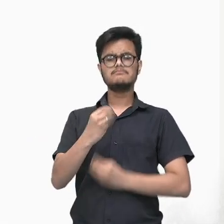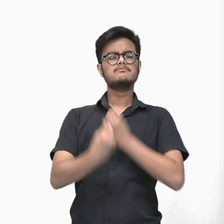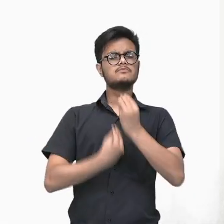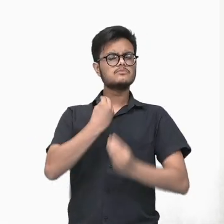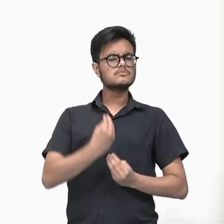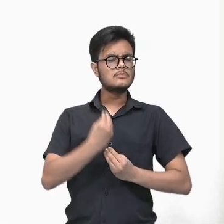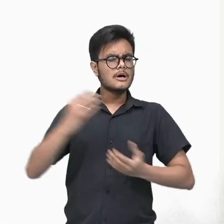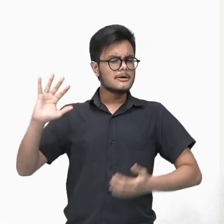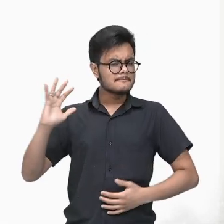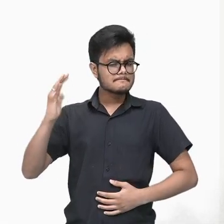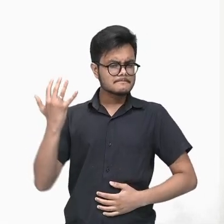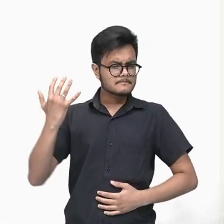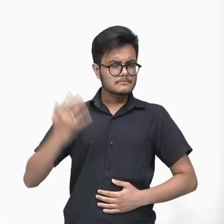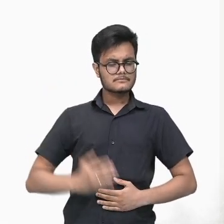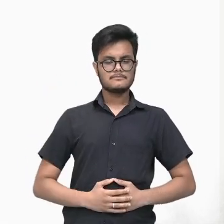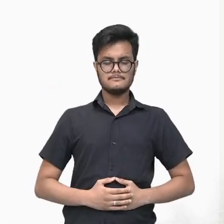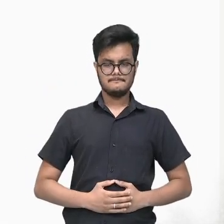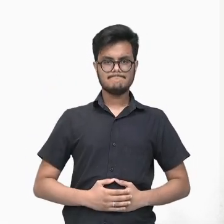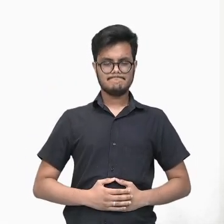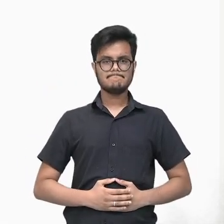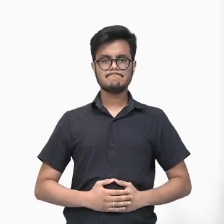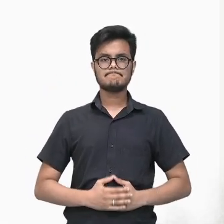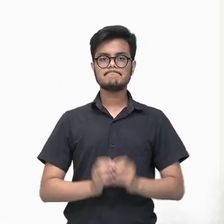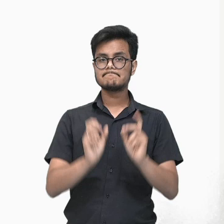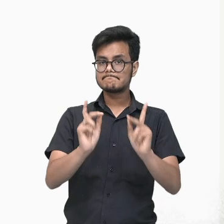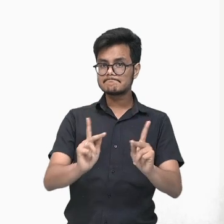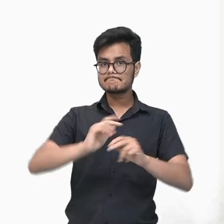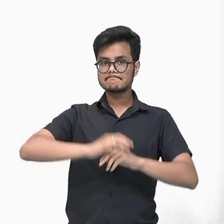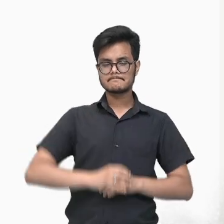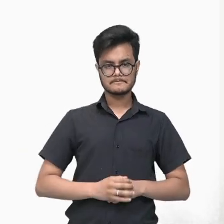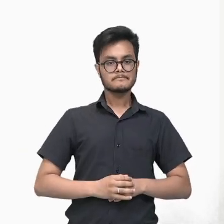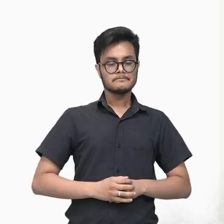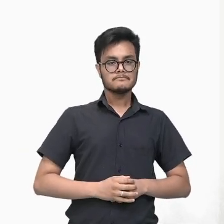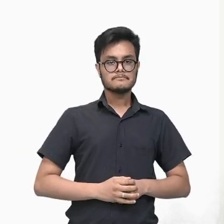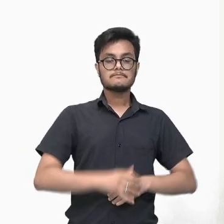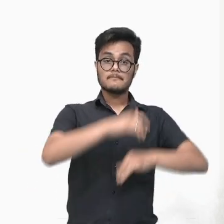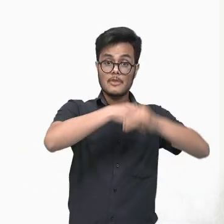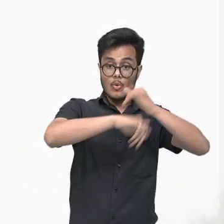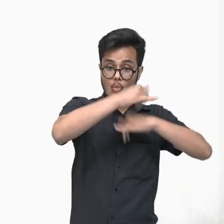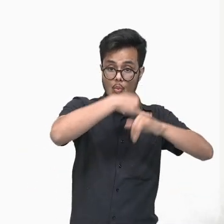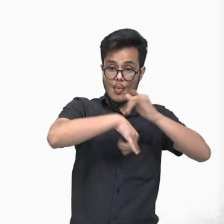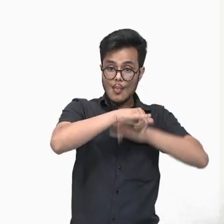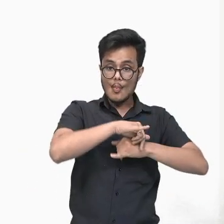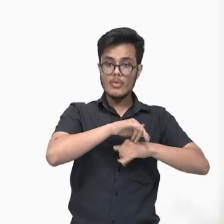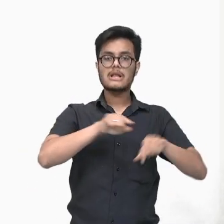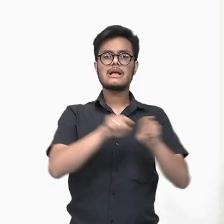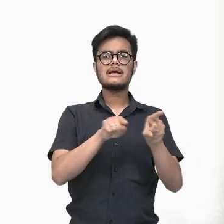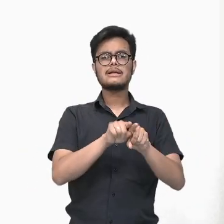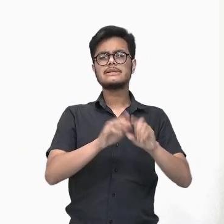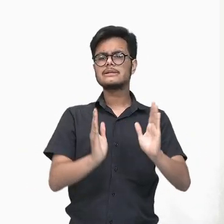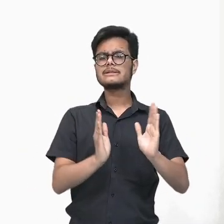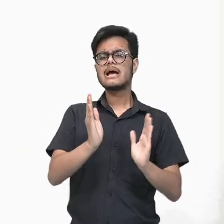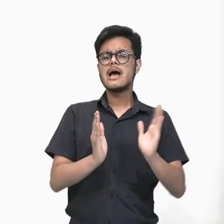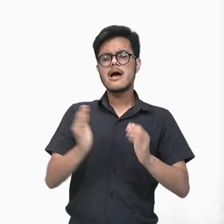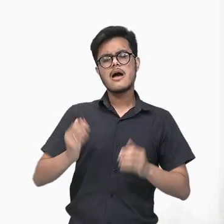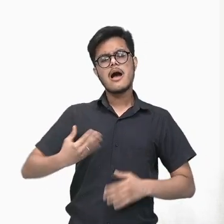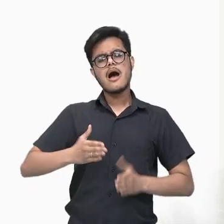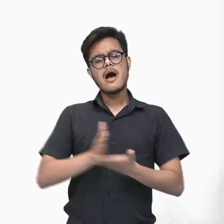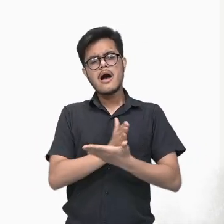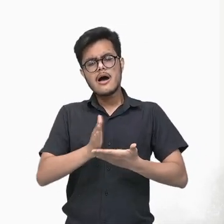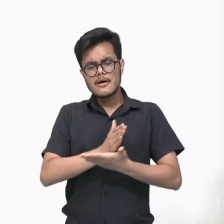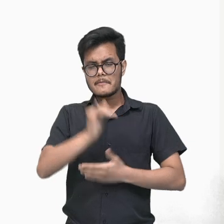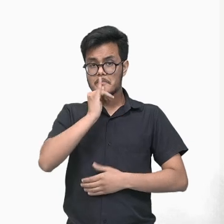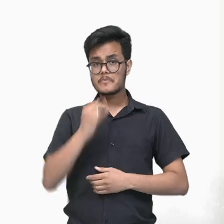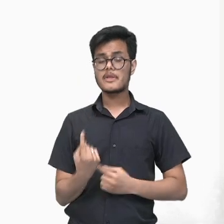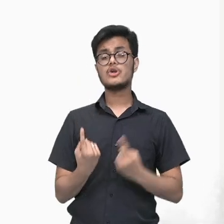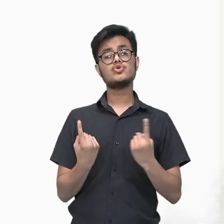Eletrização por atrito. Na eletrização por atrito, eu tenho condições iniciais: 2